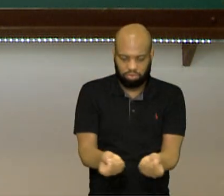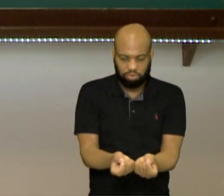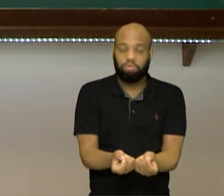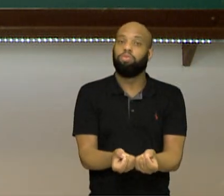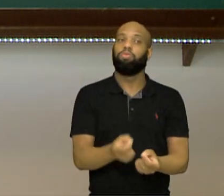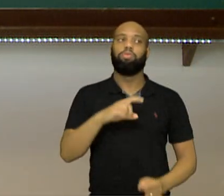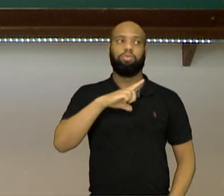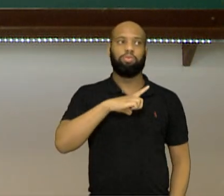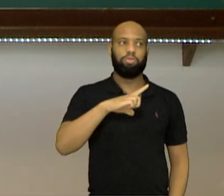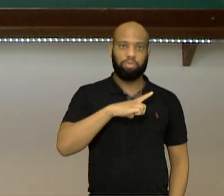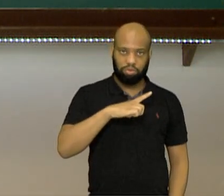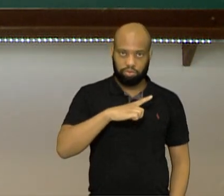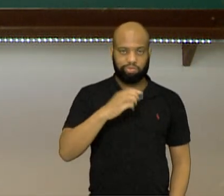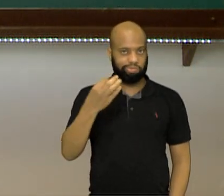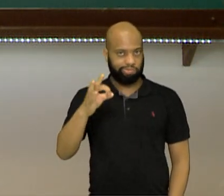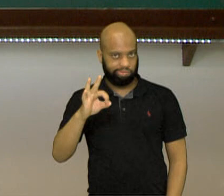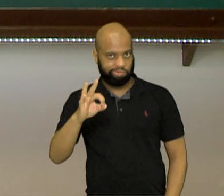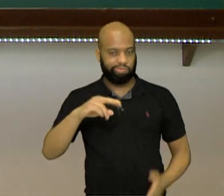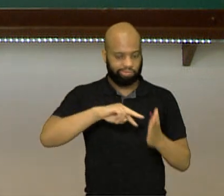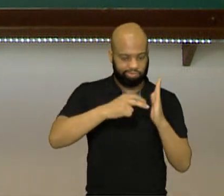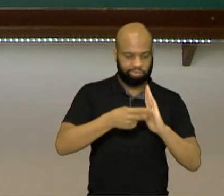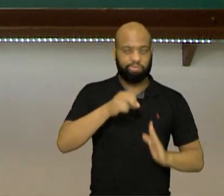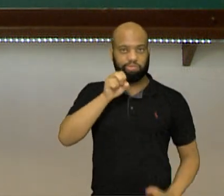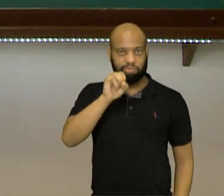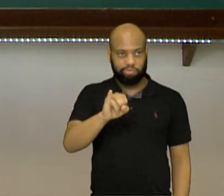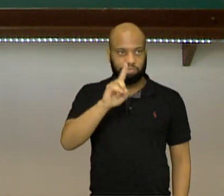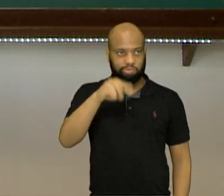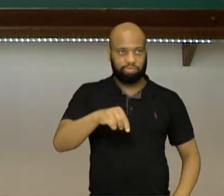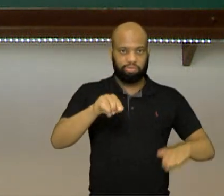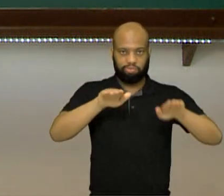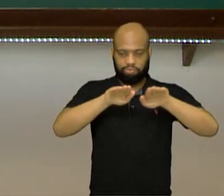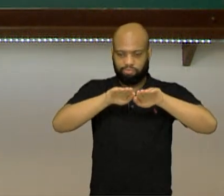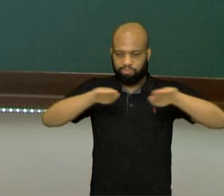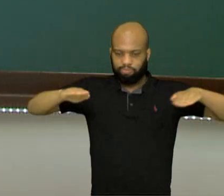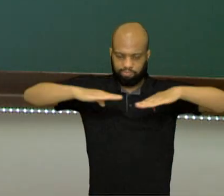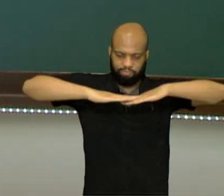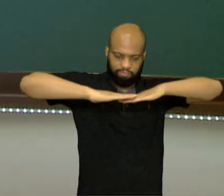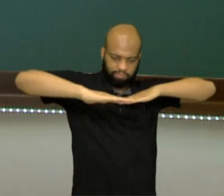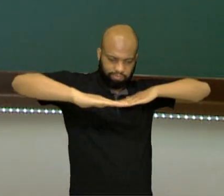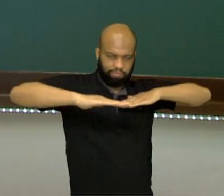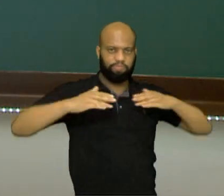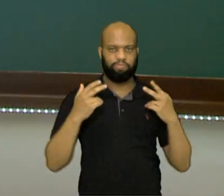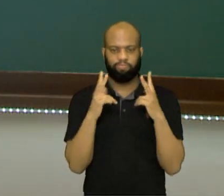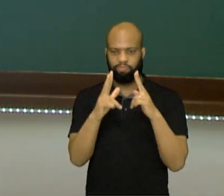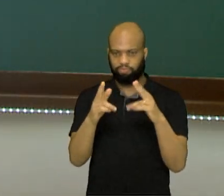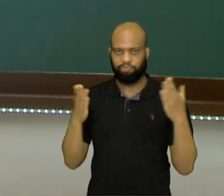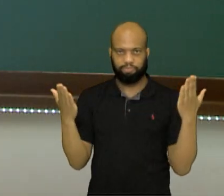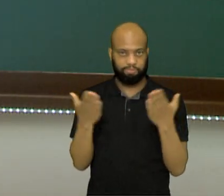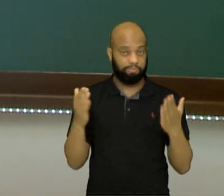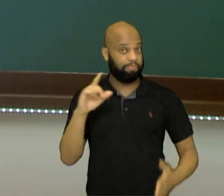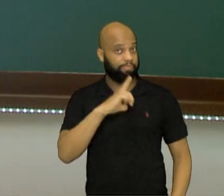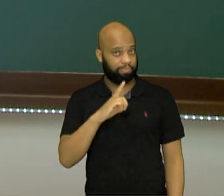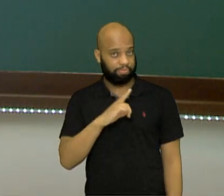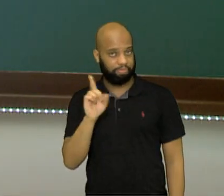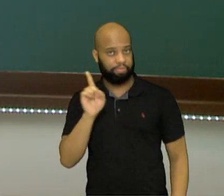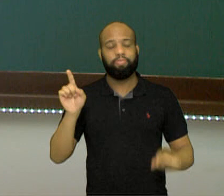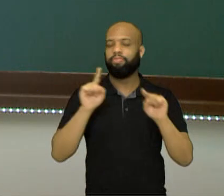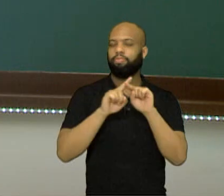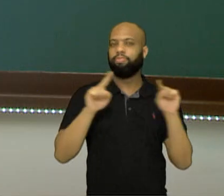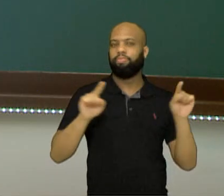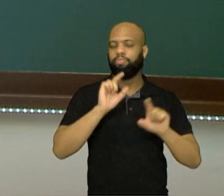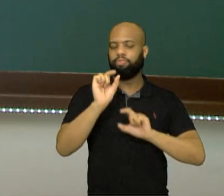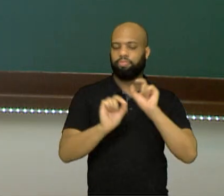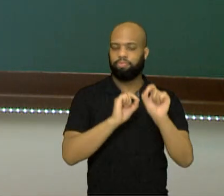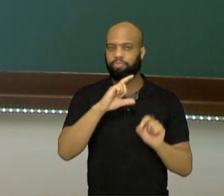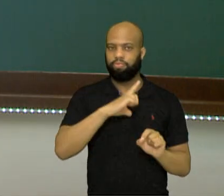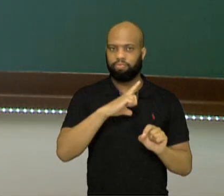sentido se fosse bidimensional, se fosse num plano, né? Como está aqui a minha tela. Mas, no entanto, o que nós temos